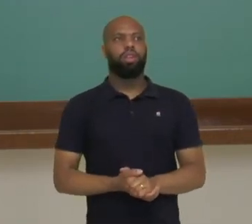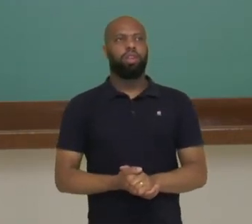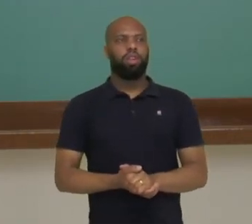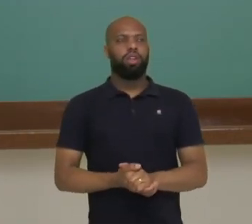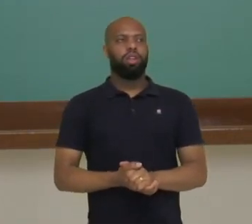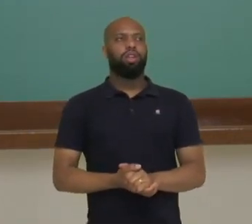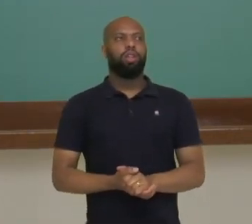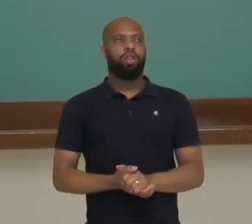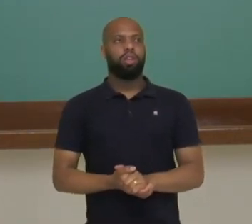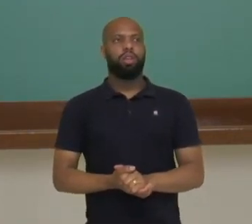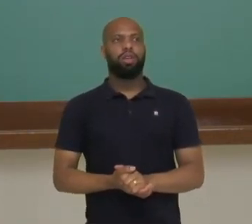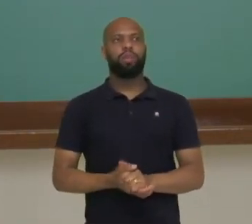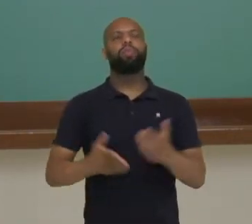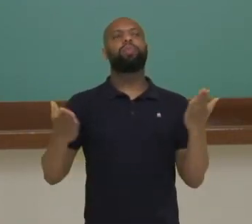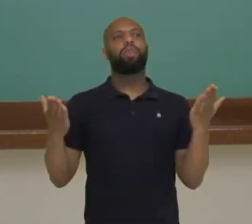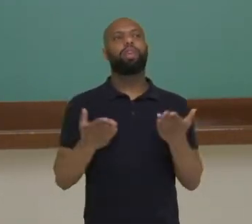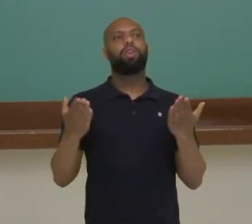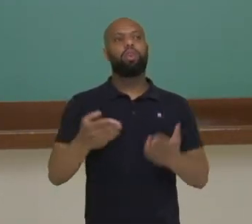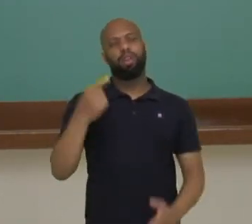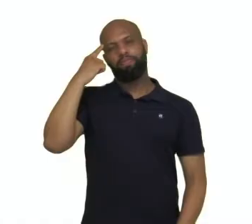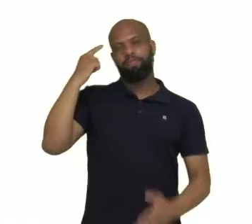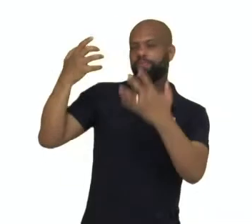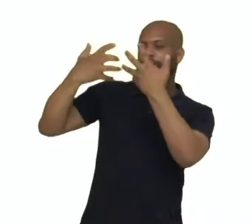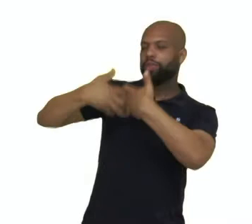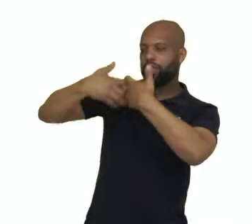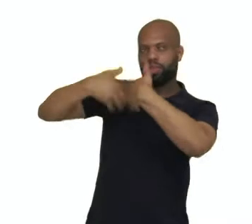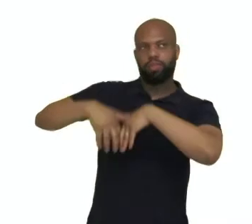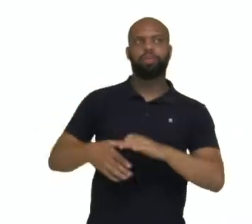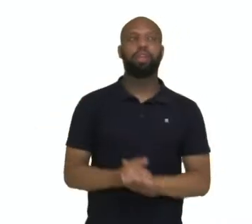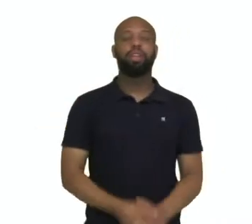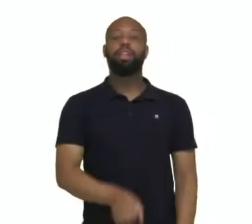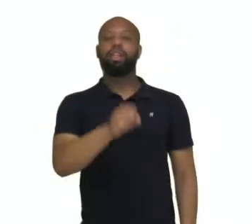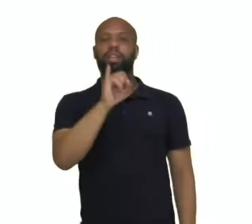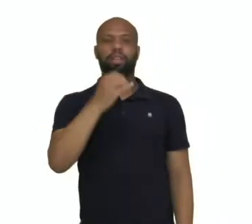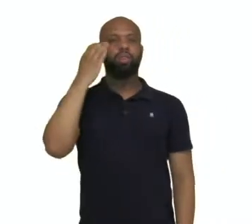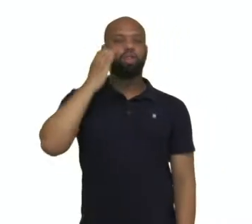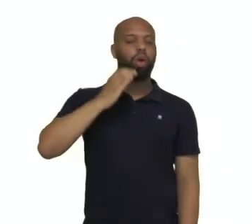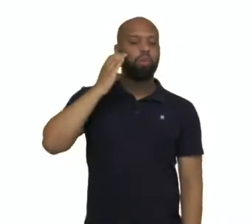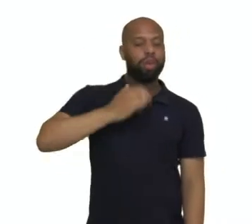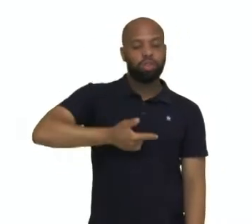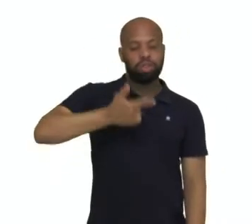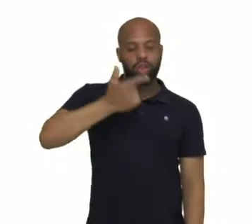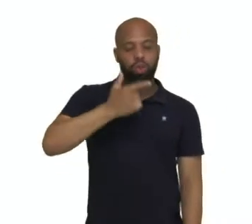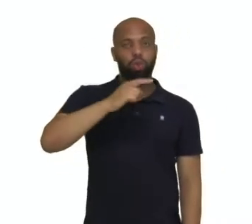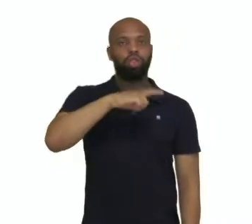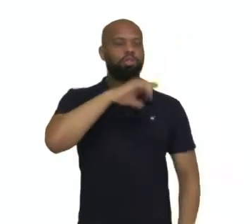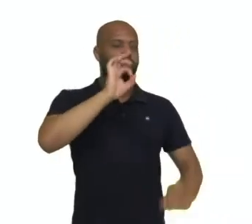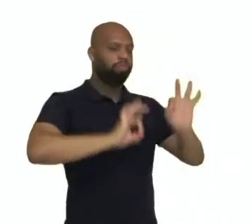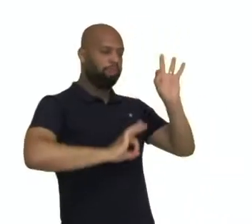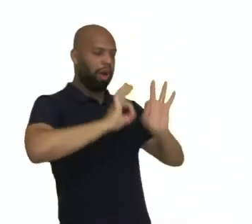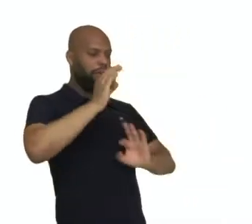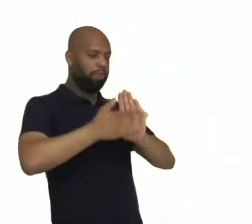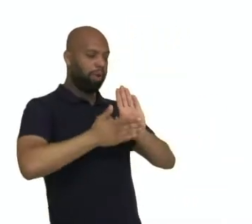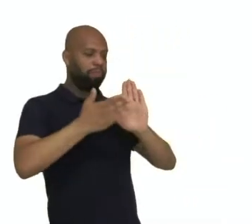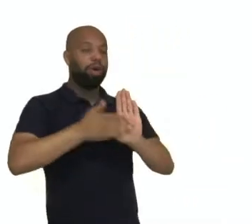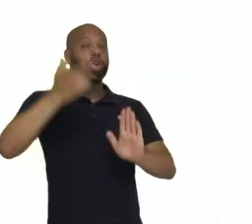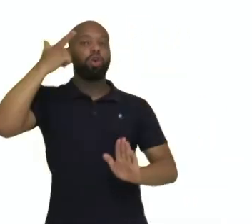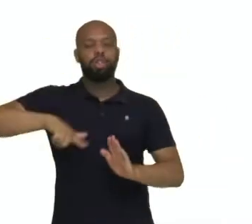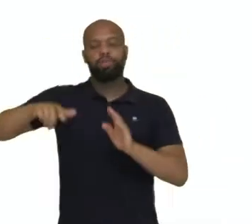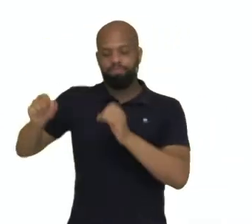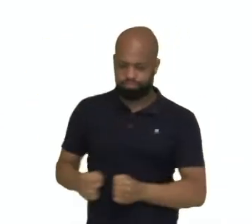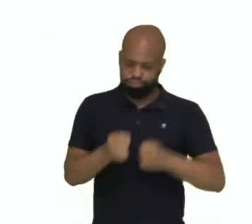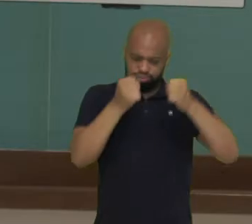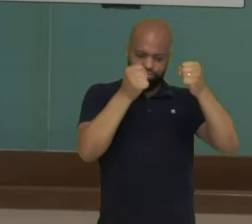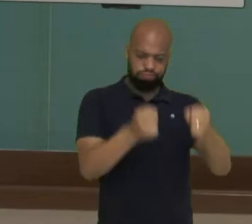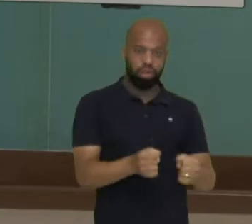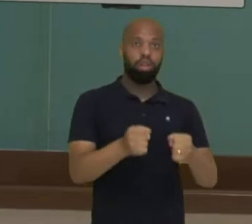Bom, mas vamos pensar o seguinte: se o Dom Pedro II houve todo um plano para ele assumir o poder sendo